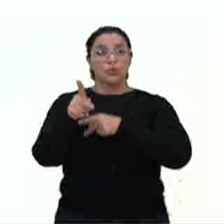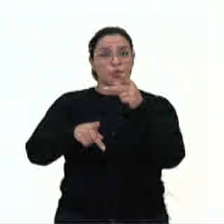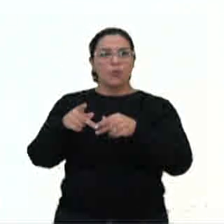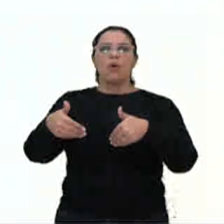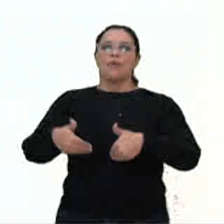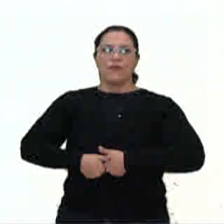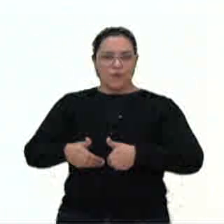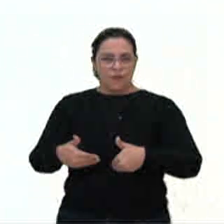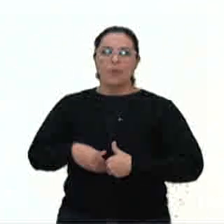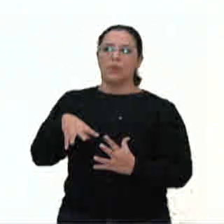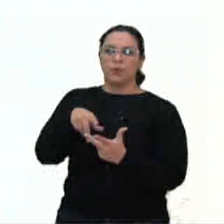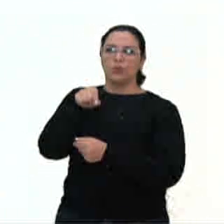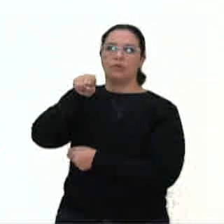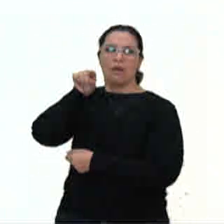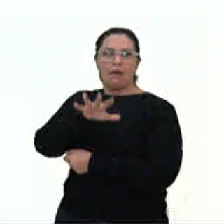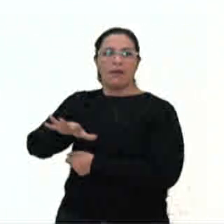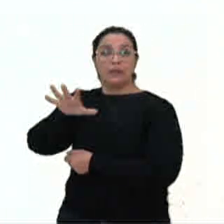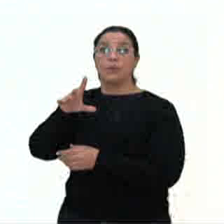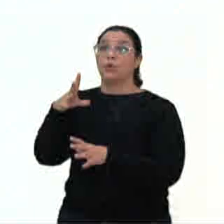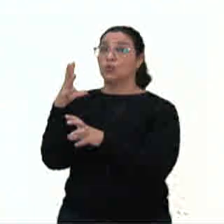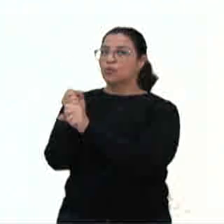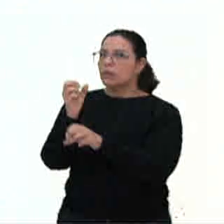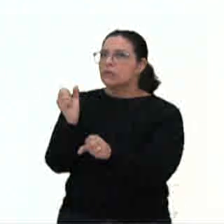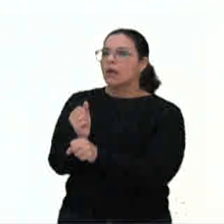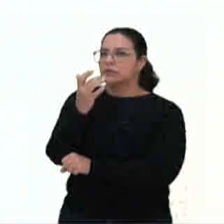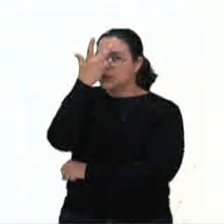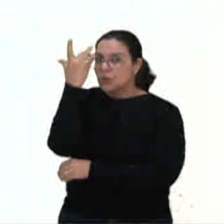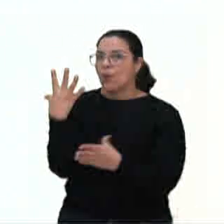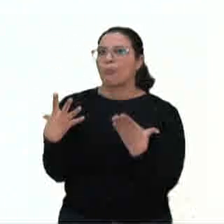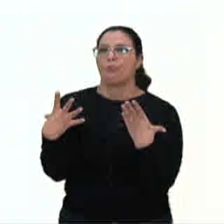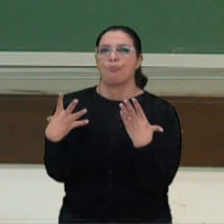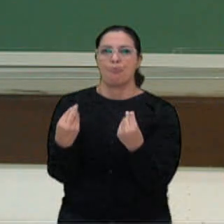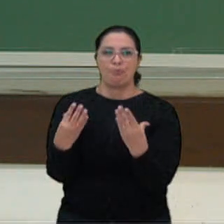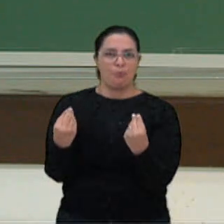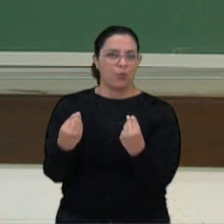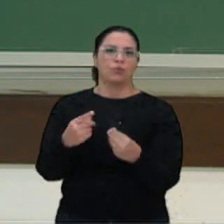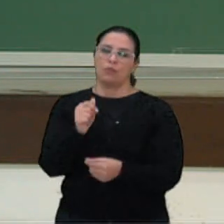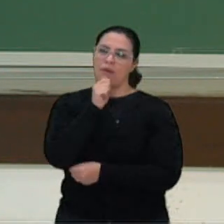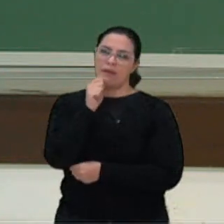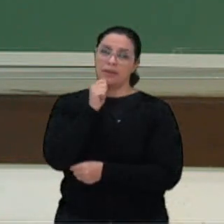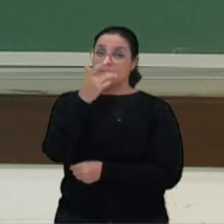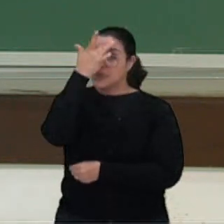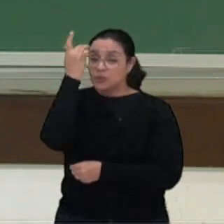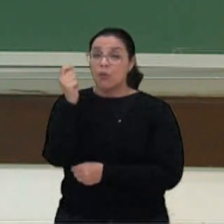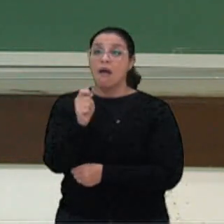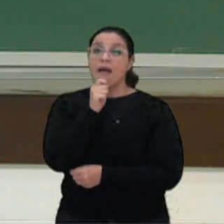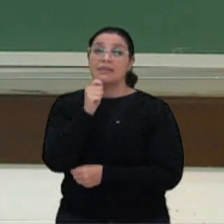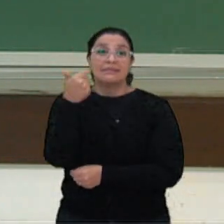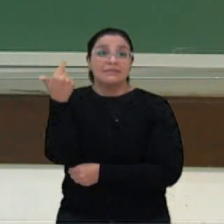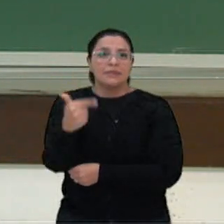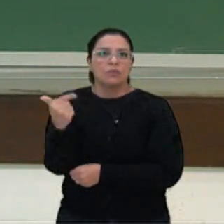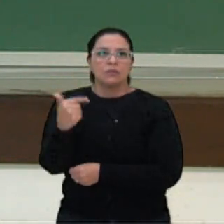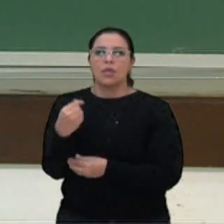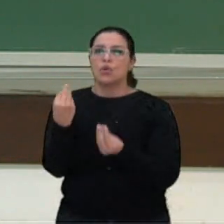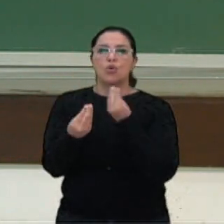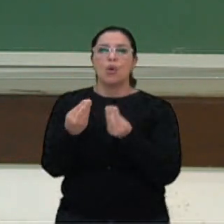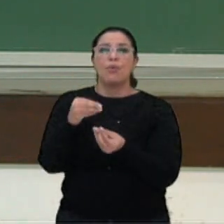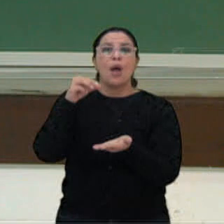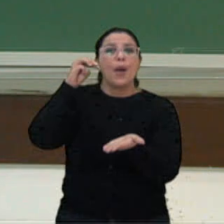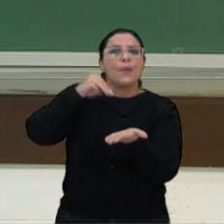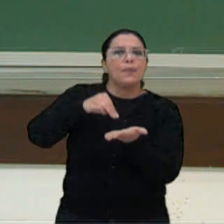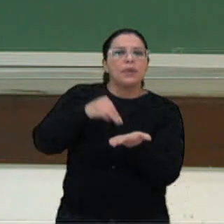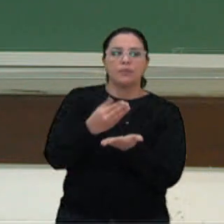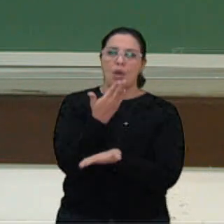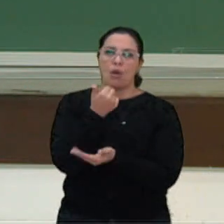do mundo. Então, é um contingente muito grande, muito elevado, de pessoas que não têm acesso ao mínimo